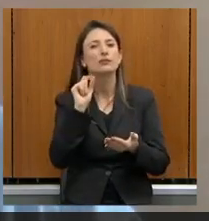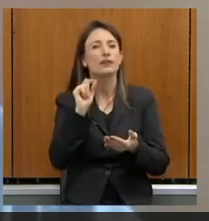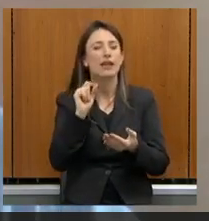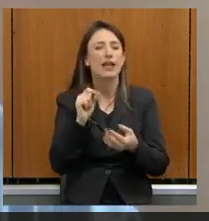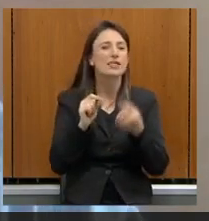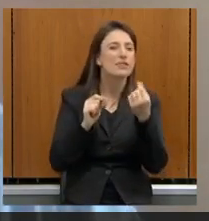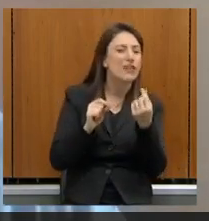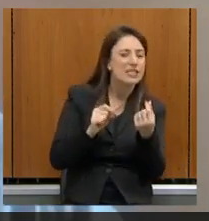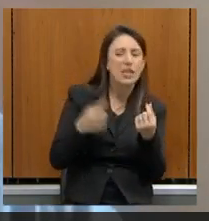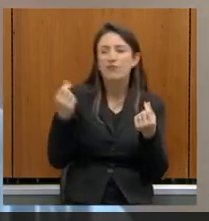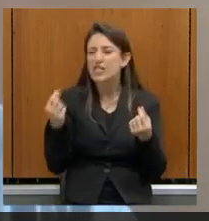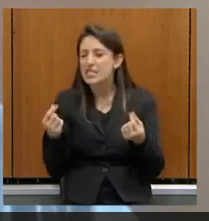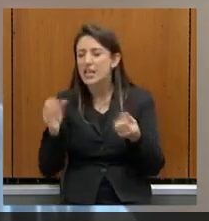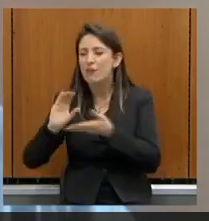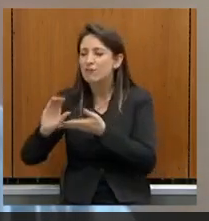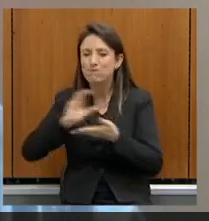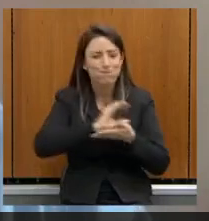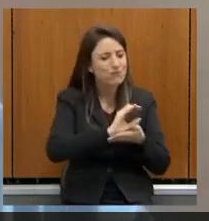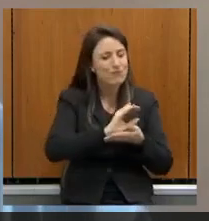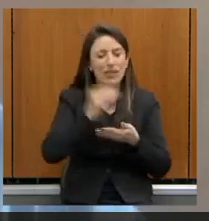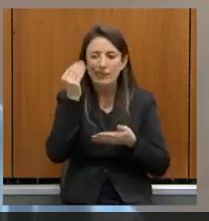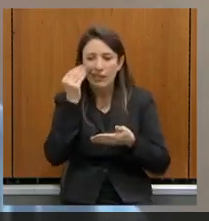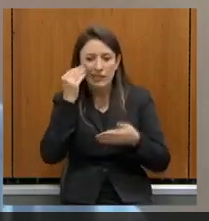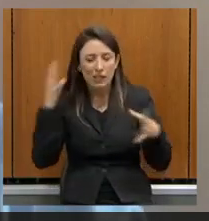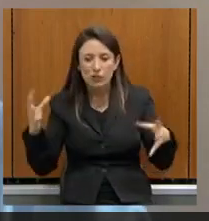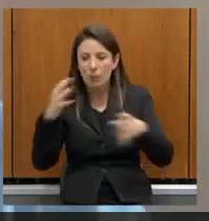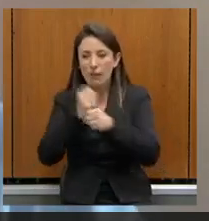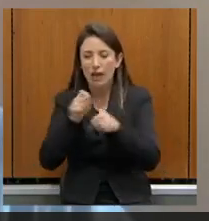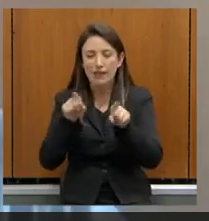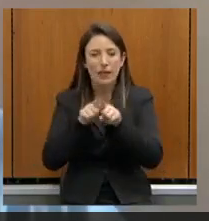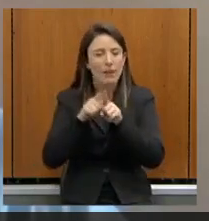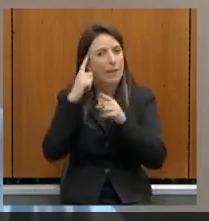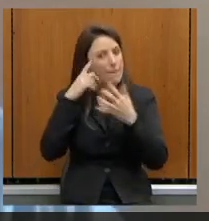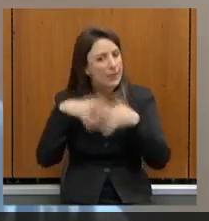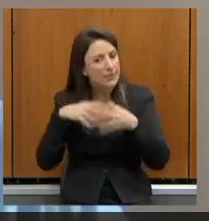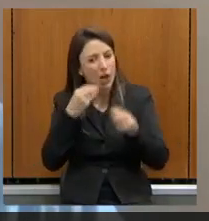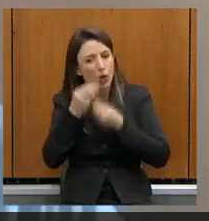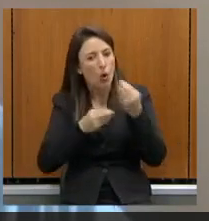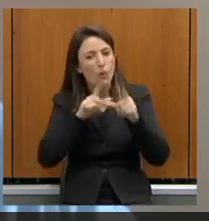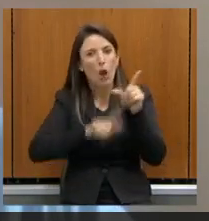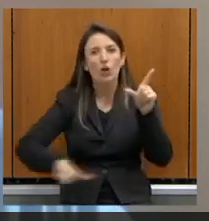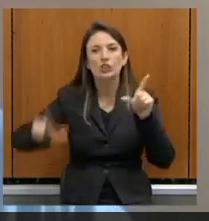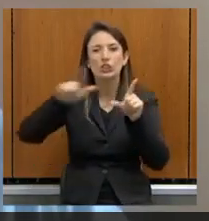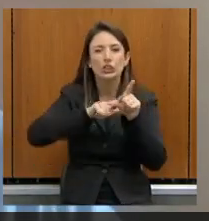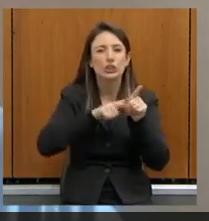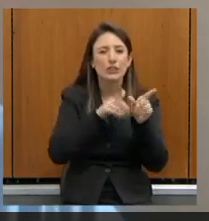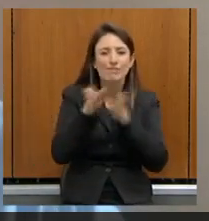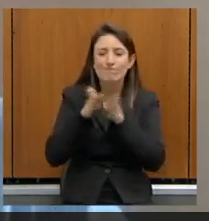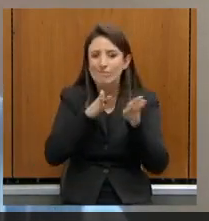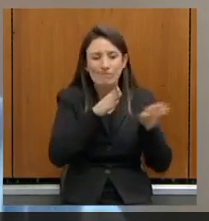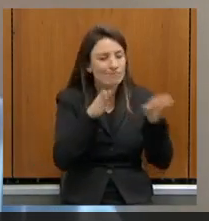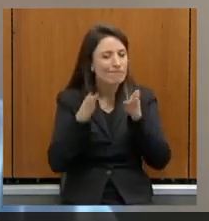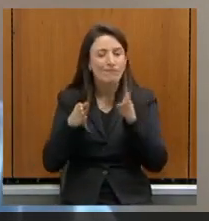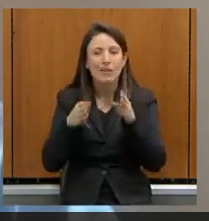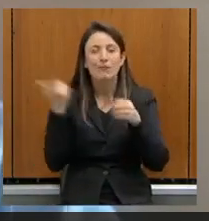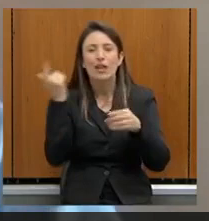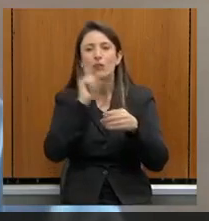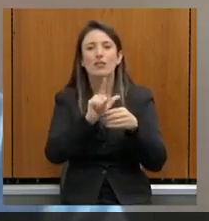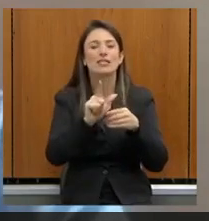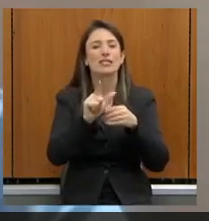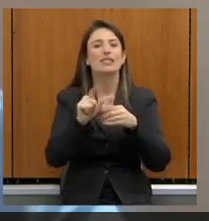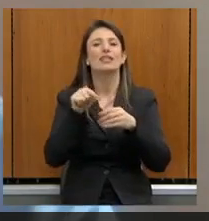financeiros e também de logística para isso ter um efeito